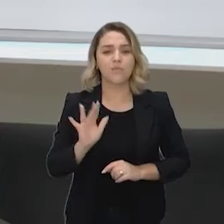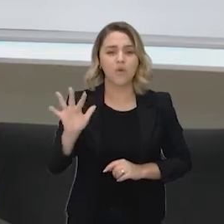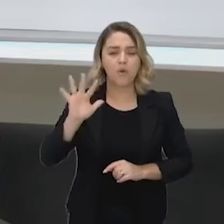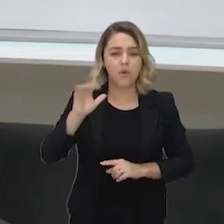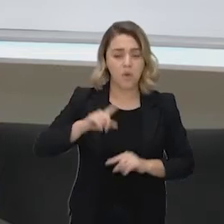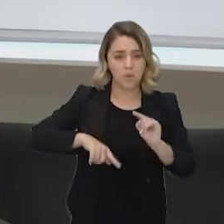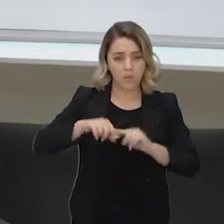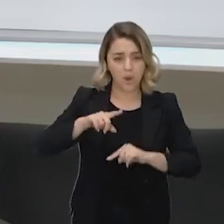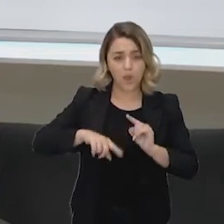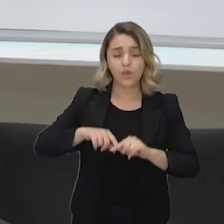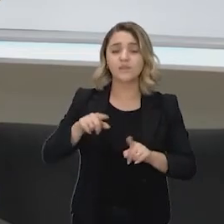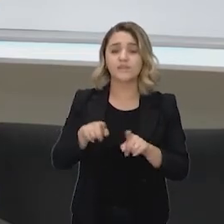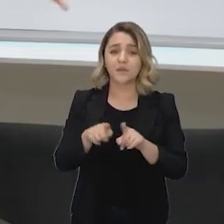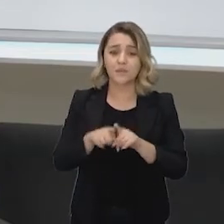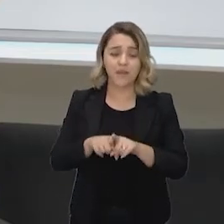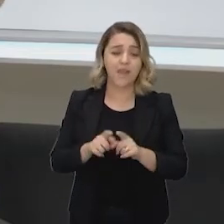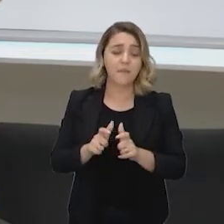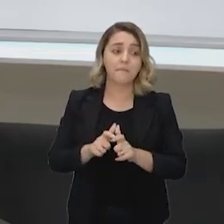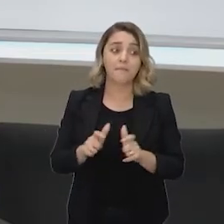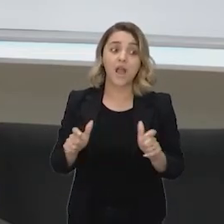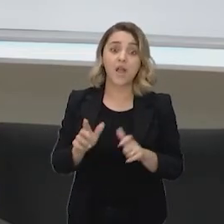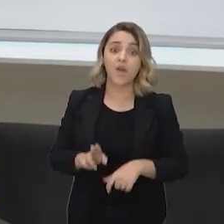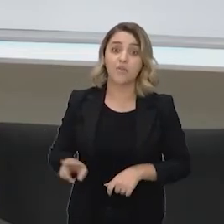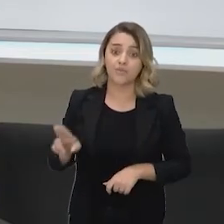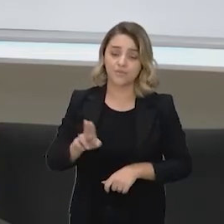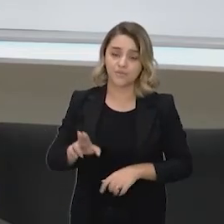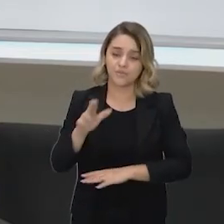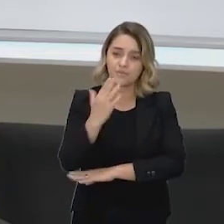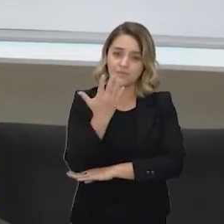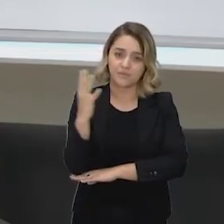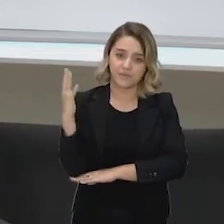maior eficiência no uso do insumo madeira.